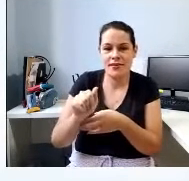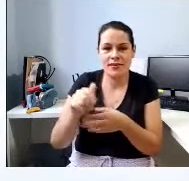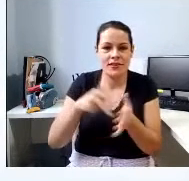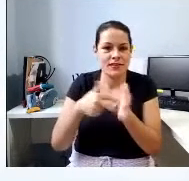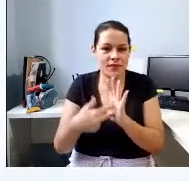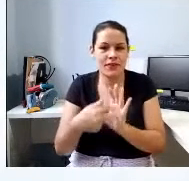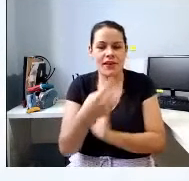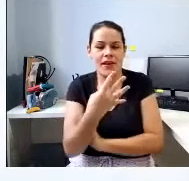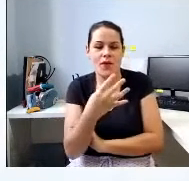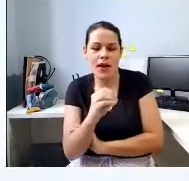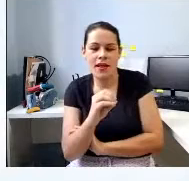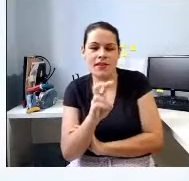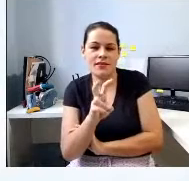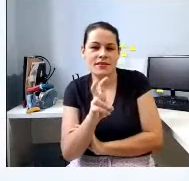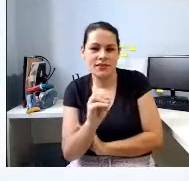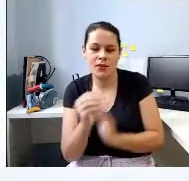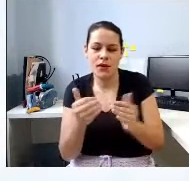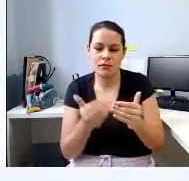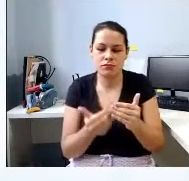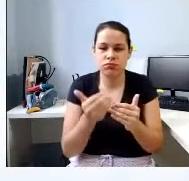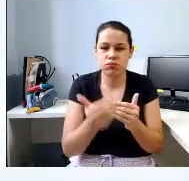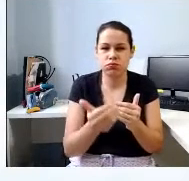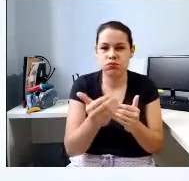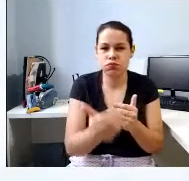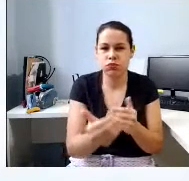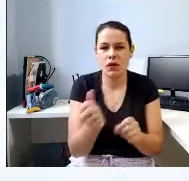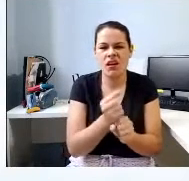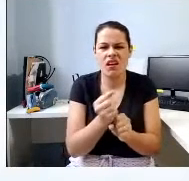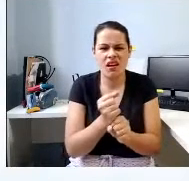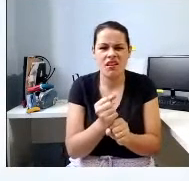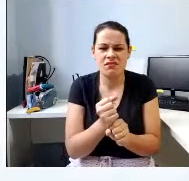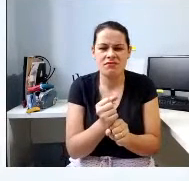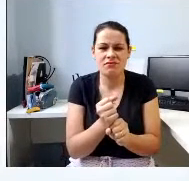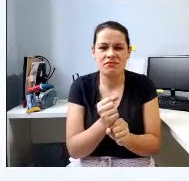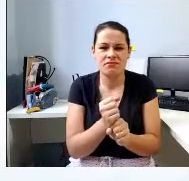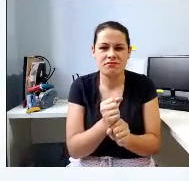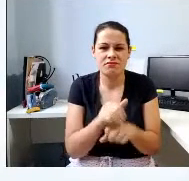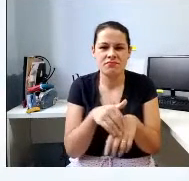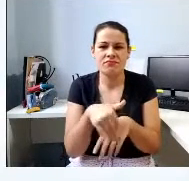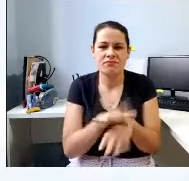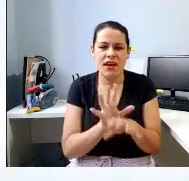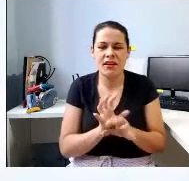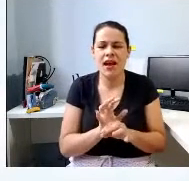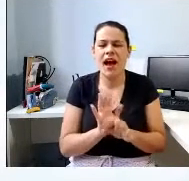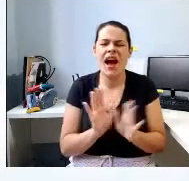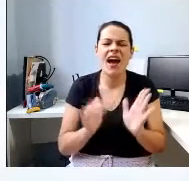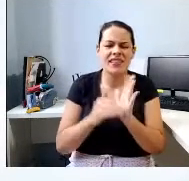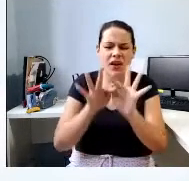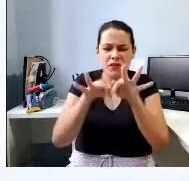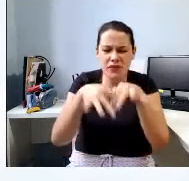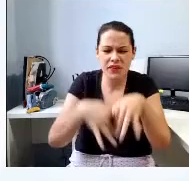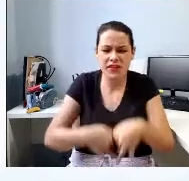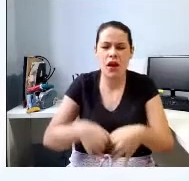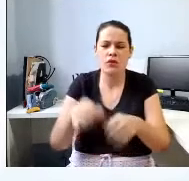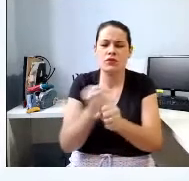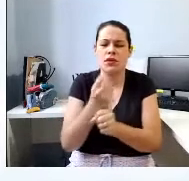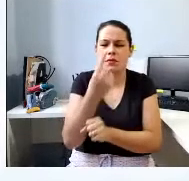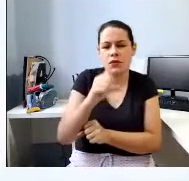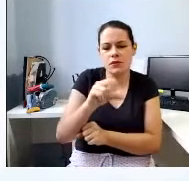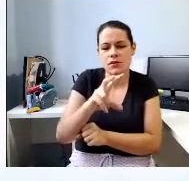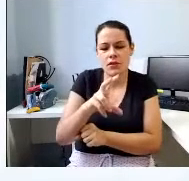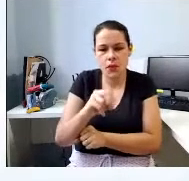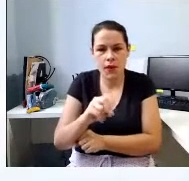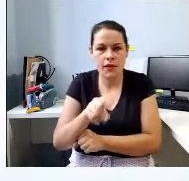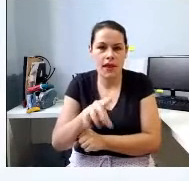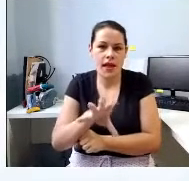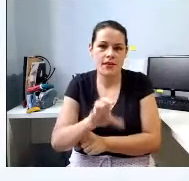40, 50 e até 40, 50, com mais expressão, até o final da década de 50, era o DN. É claro